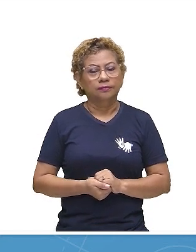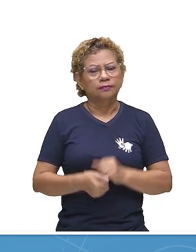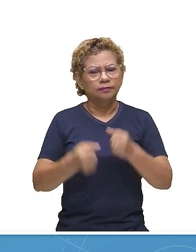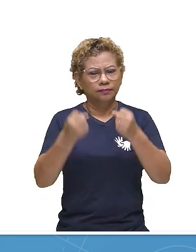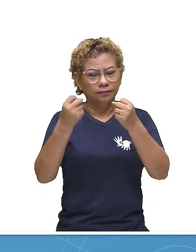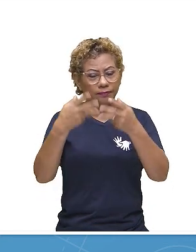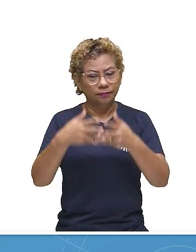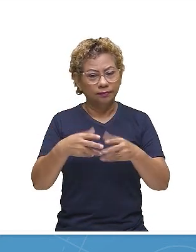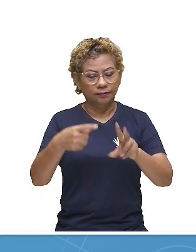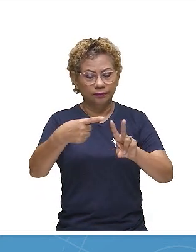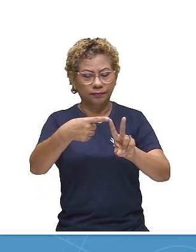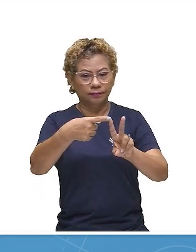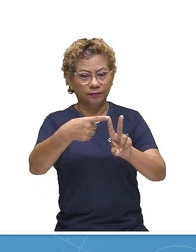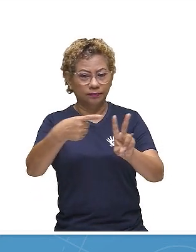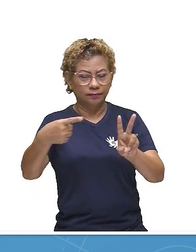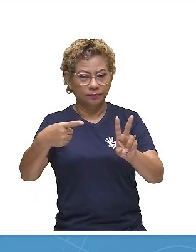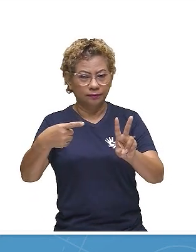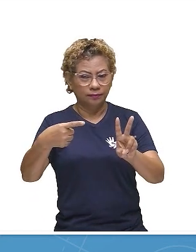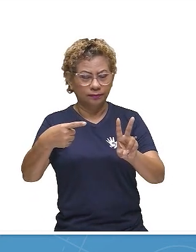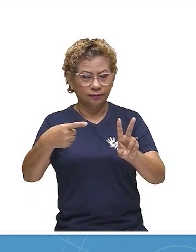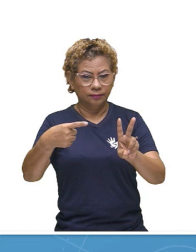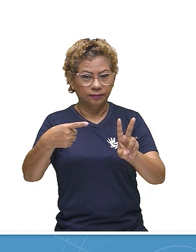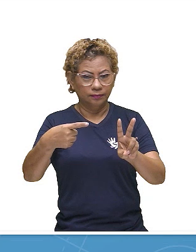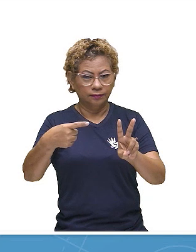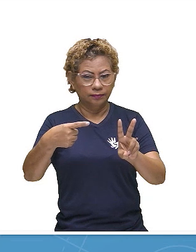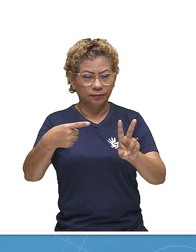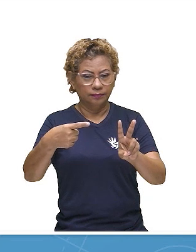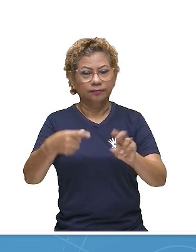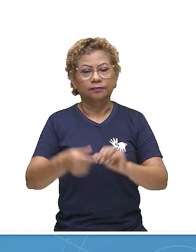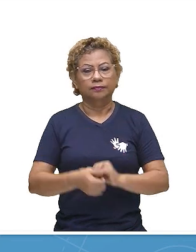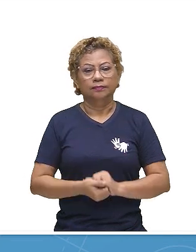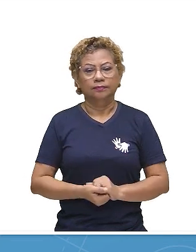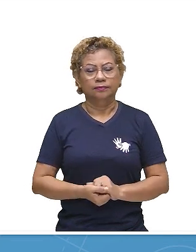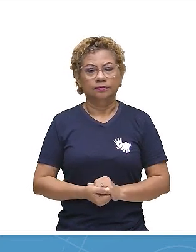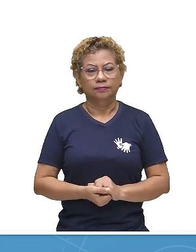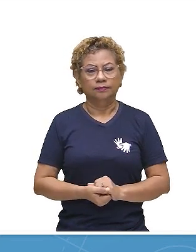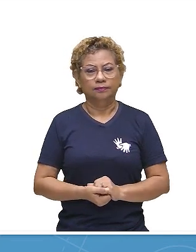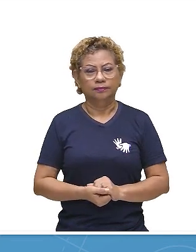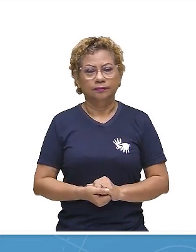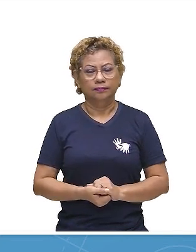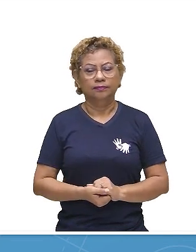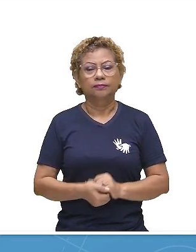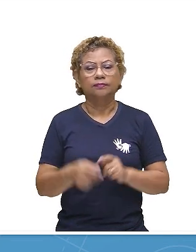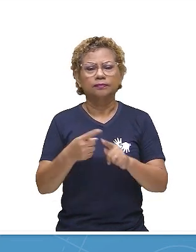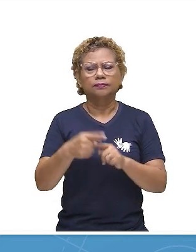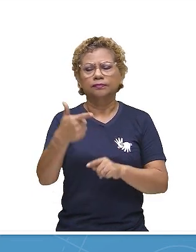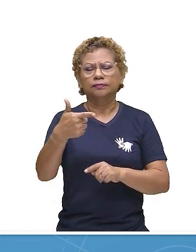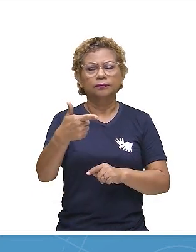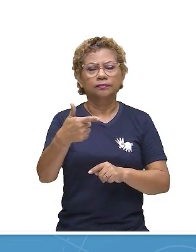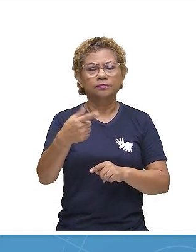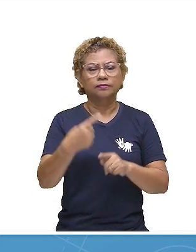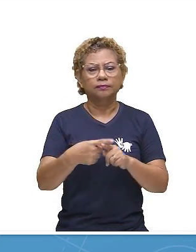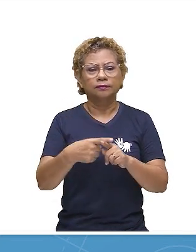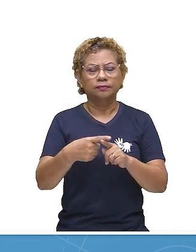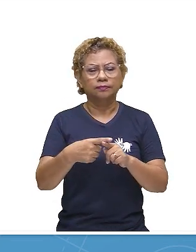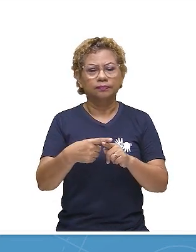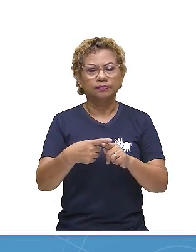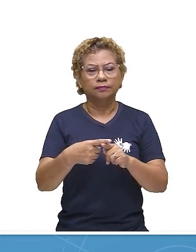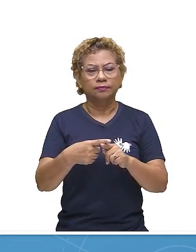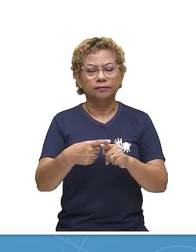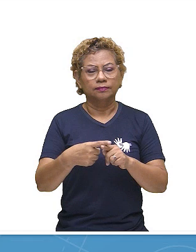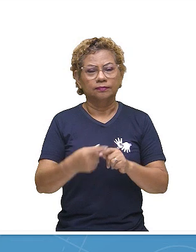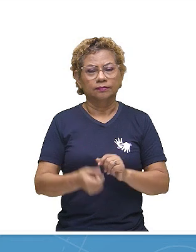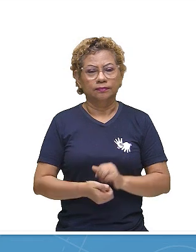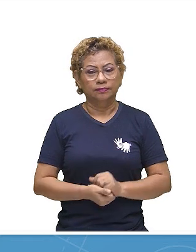A. Então, raiz cúbica de 8 é igual a 2, porque 2 ao cubo é 8.